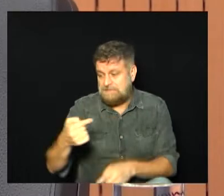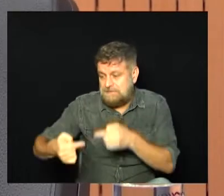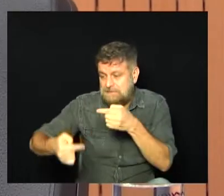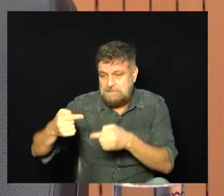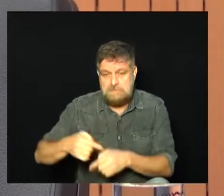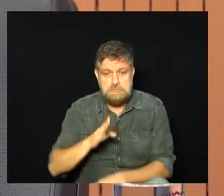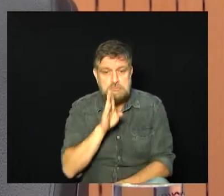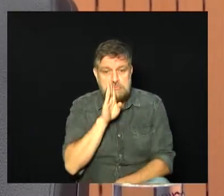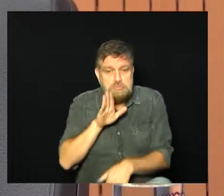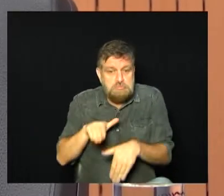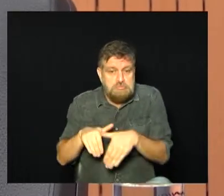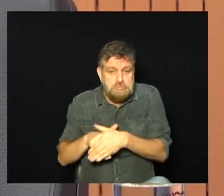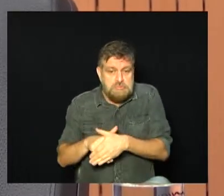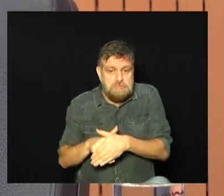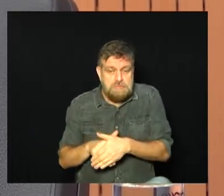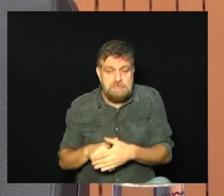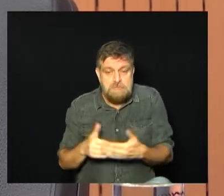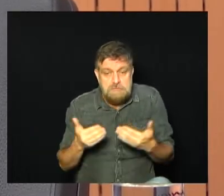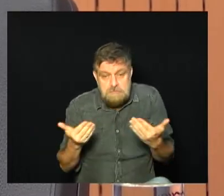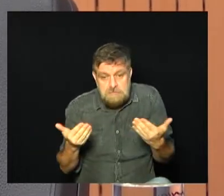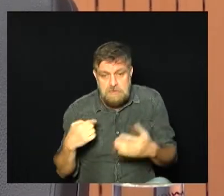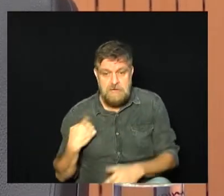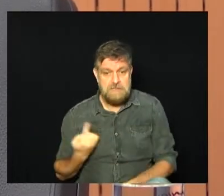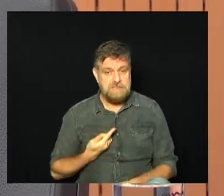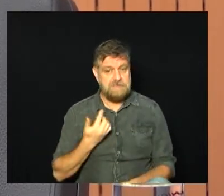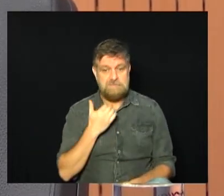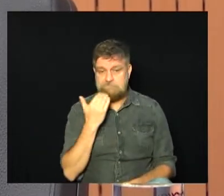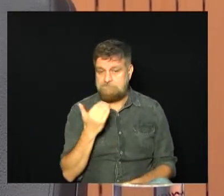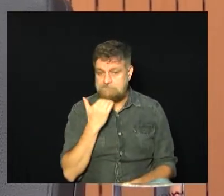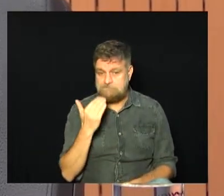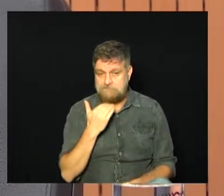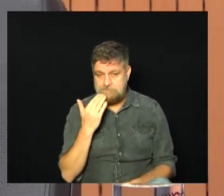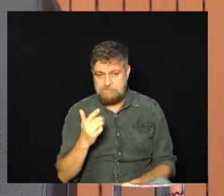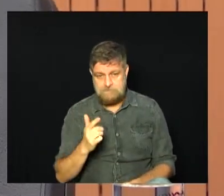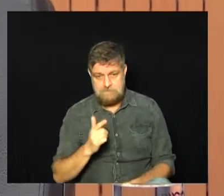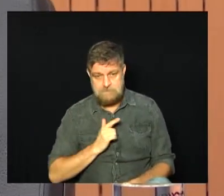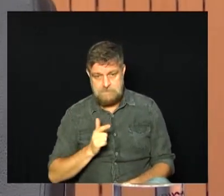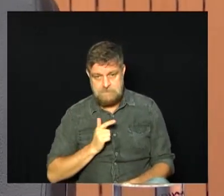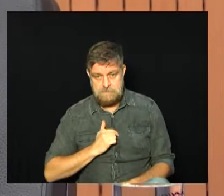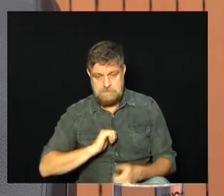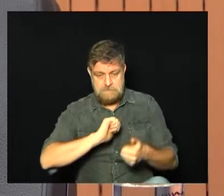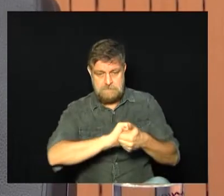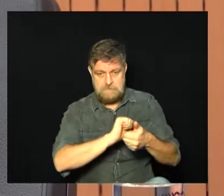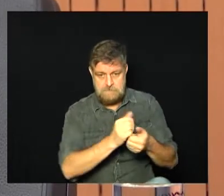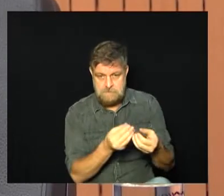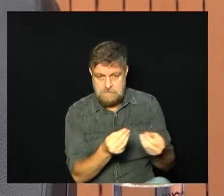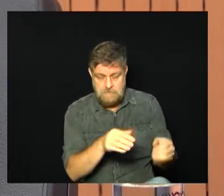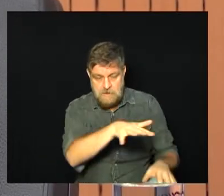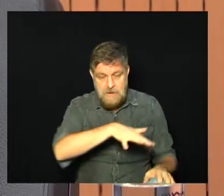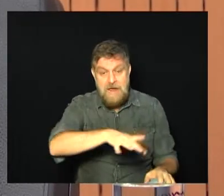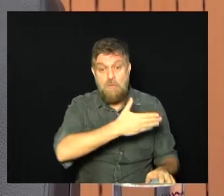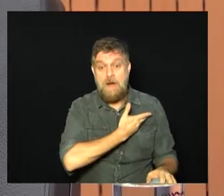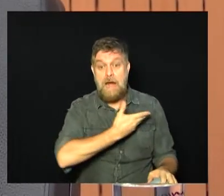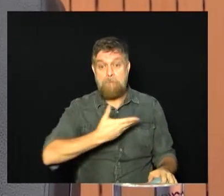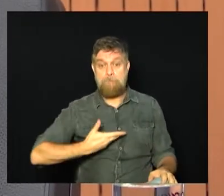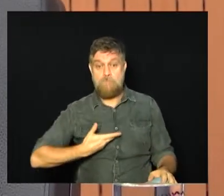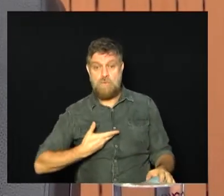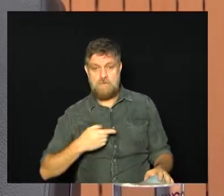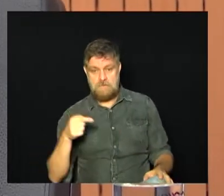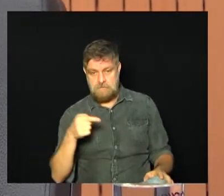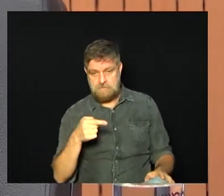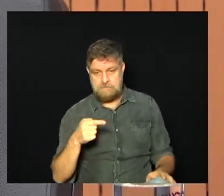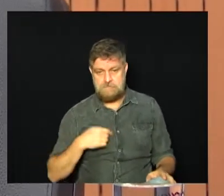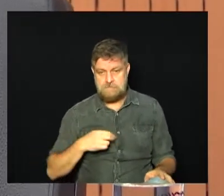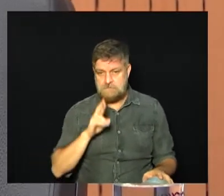esse espaço de construção, a gente não consegue ter essa qualificação dos espaços públicos. Então, respondendo